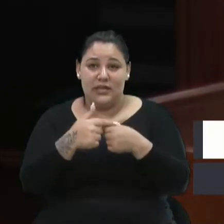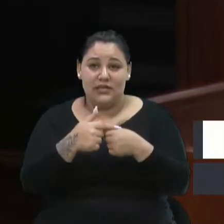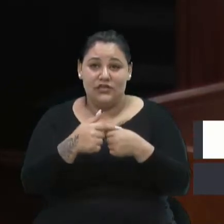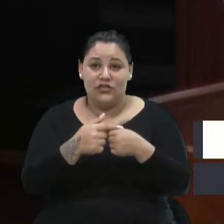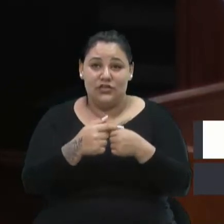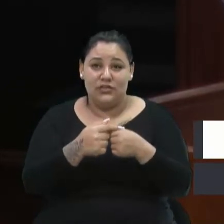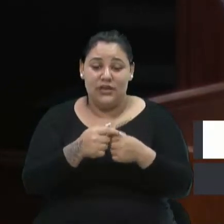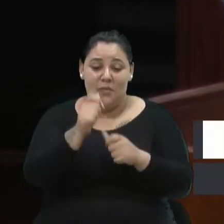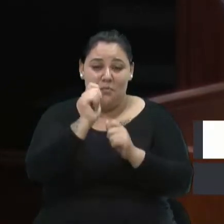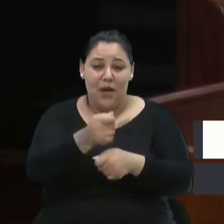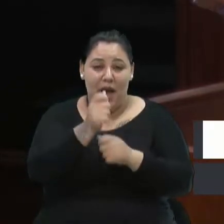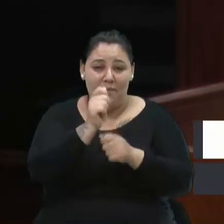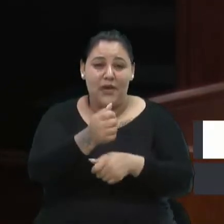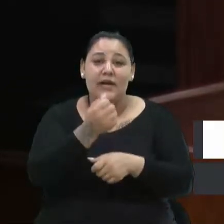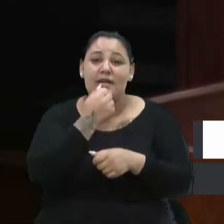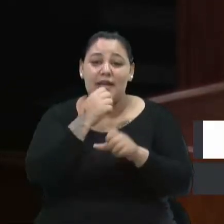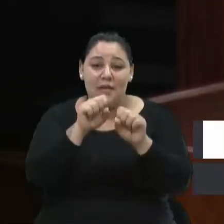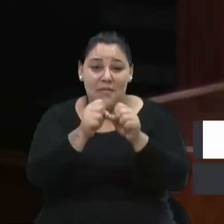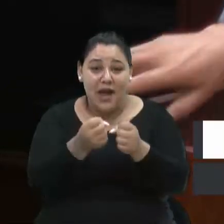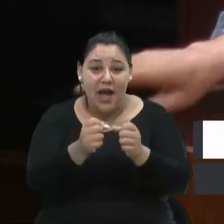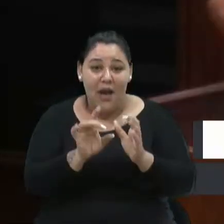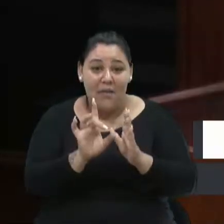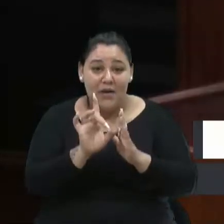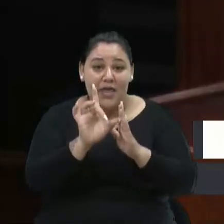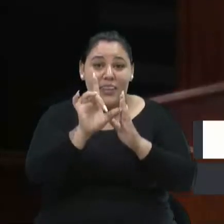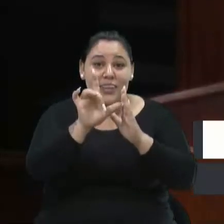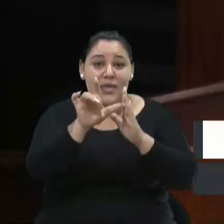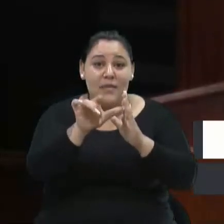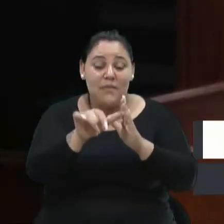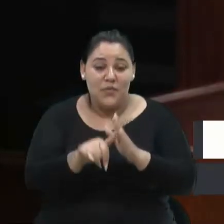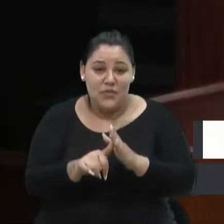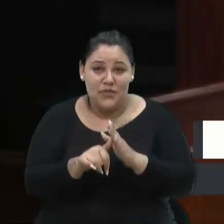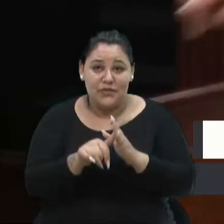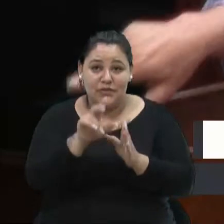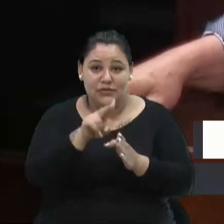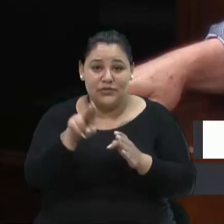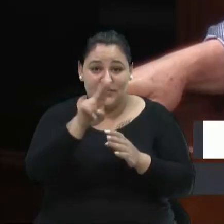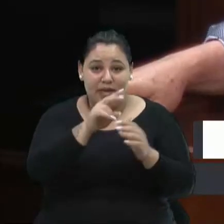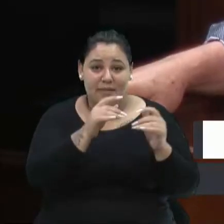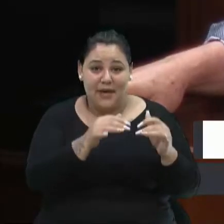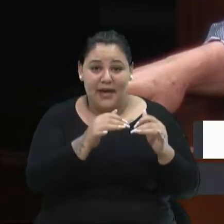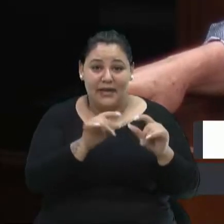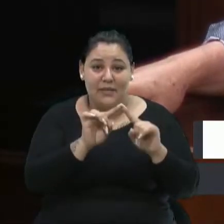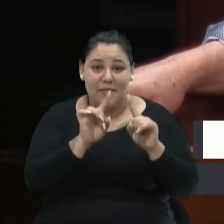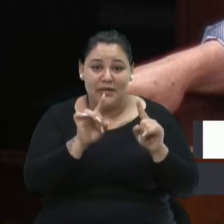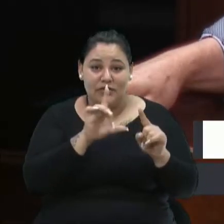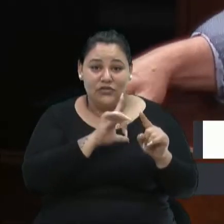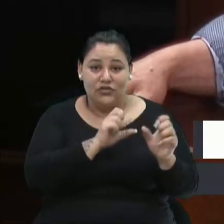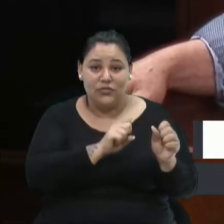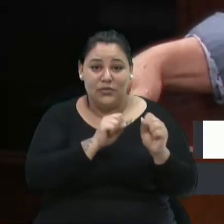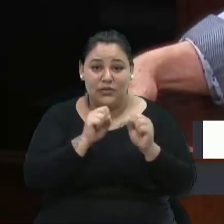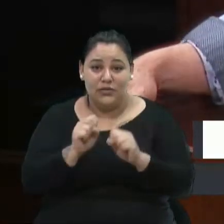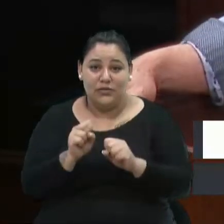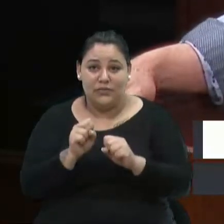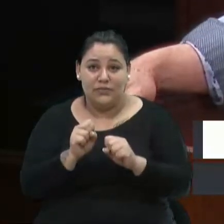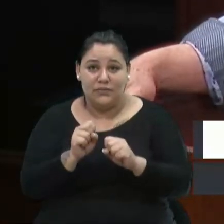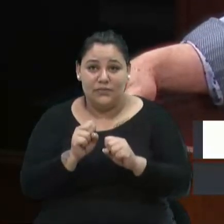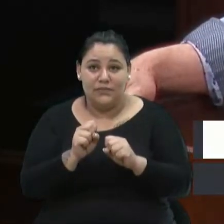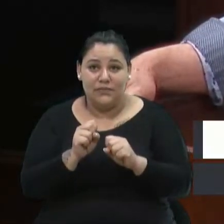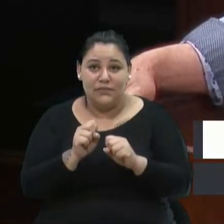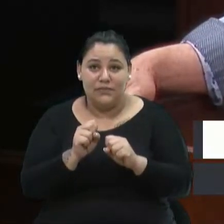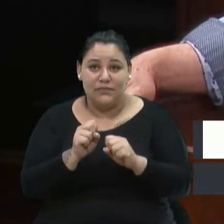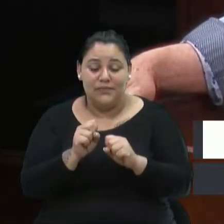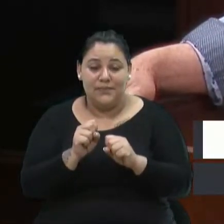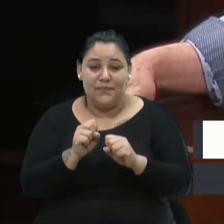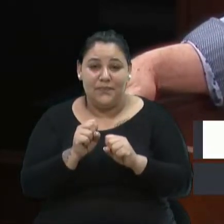de marreta, para depois vir a patrola, mas pelo menos tínhamos o poder de lavra. Presidenta, uma declaração de líder da Tínhamos bancada do naquela PT.